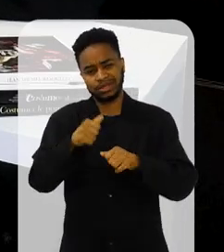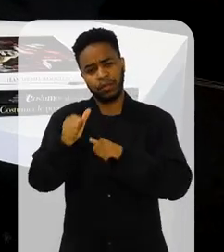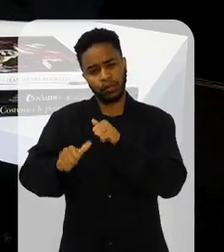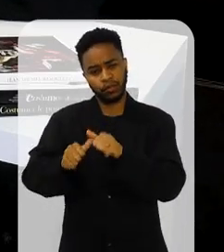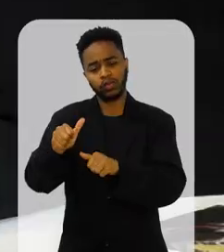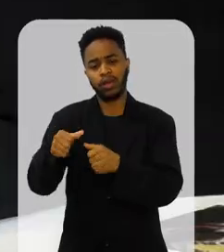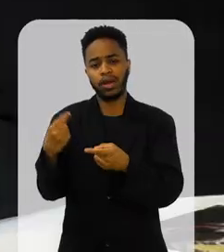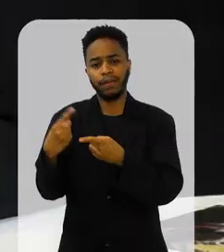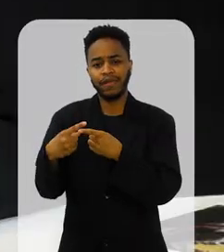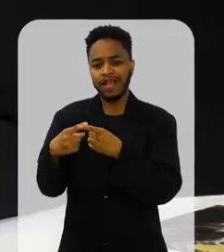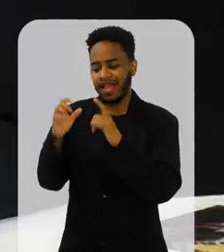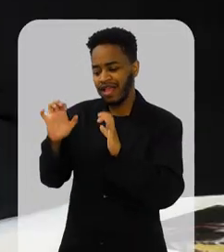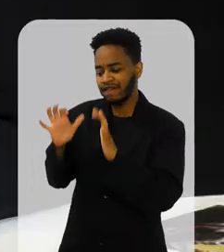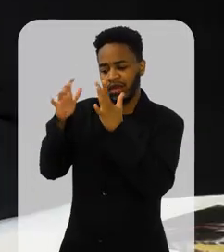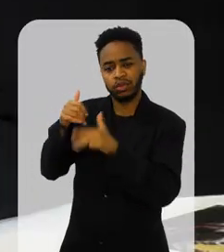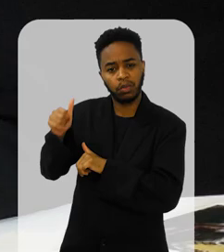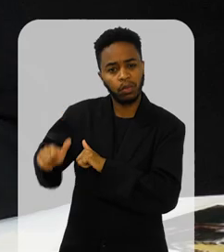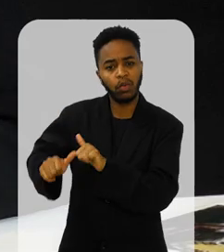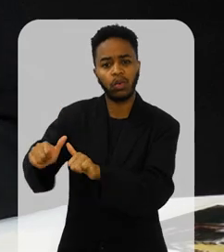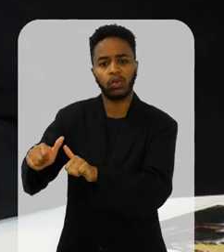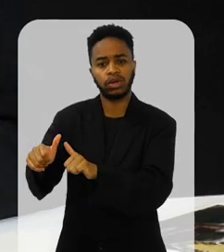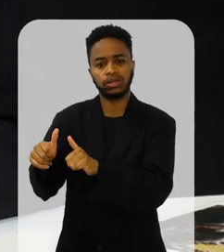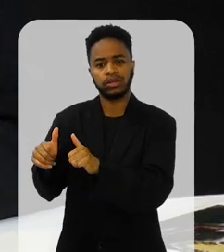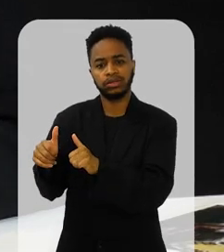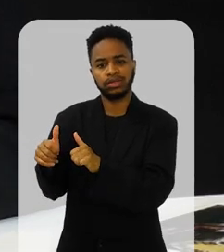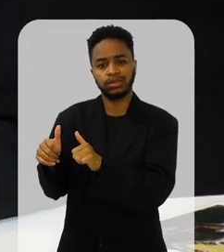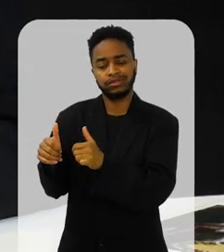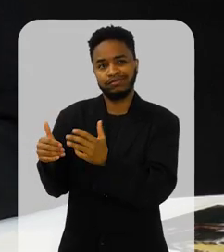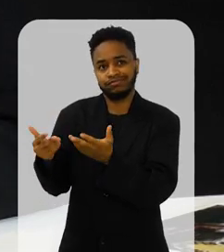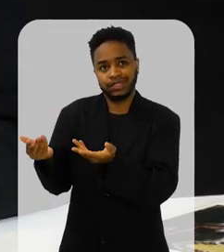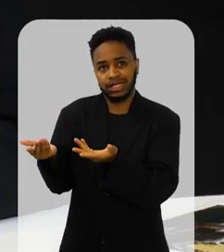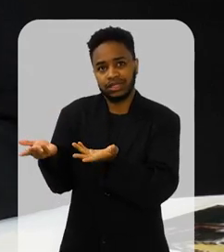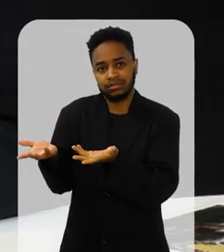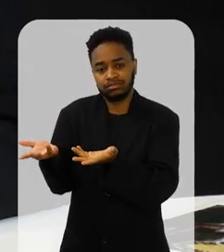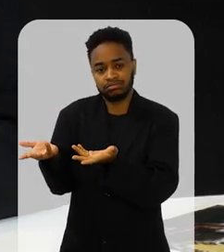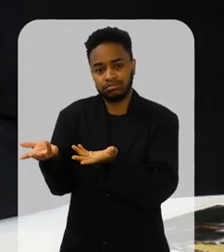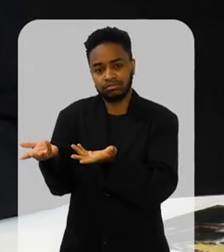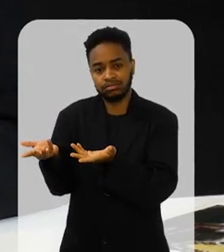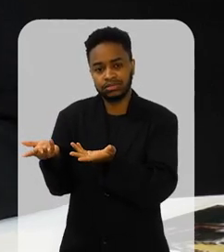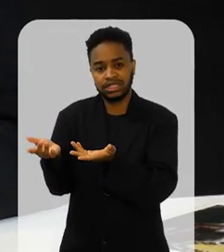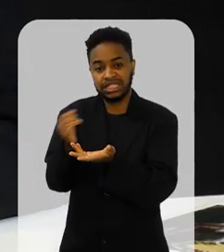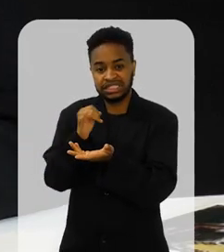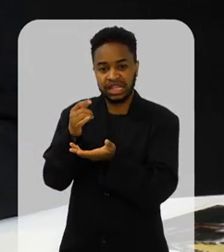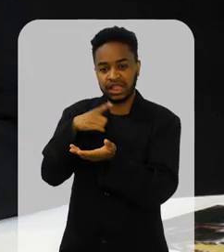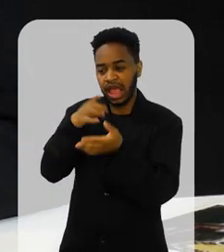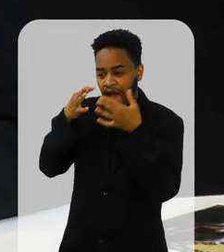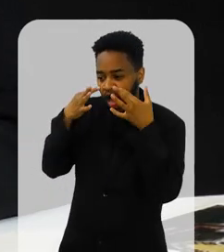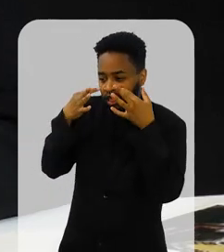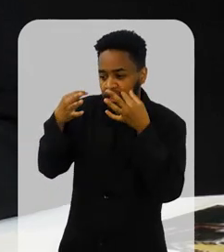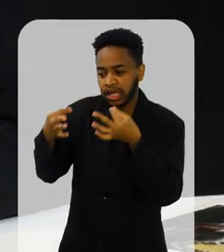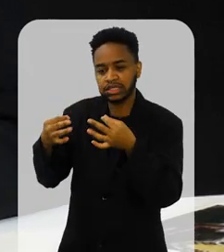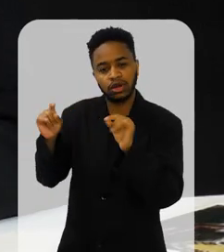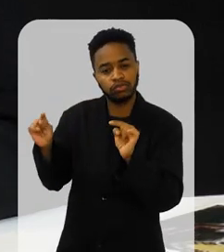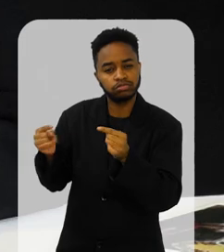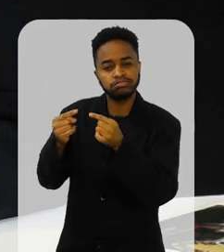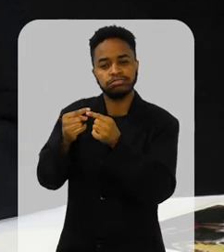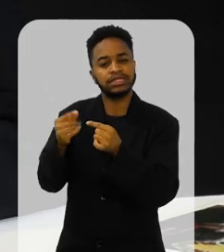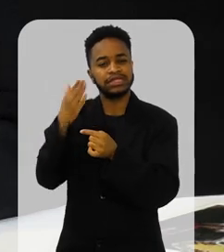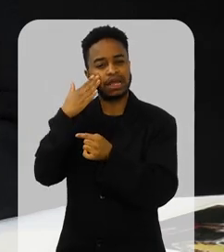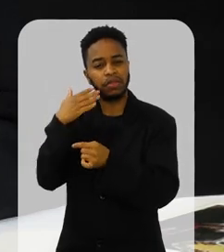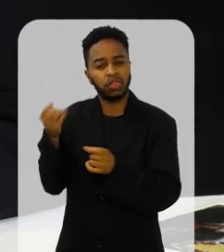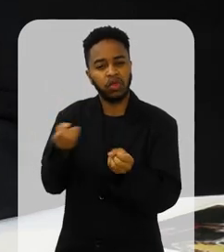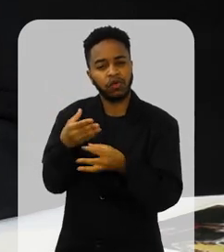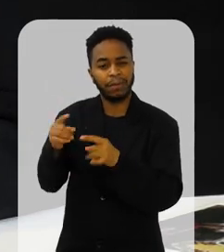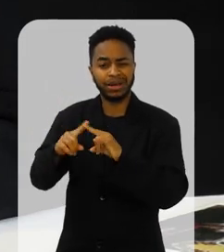uma renovação, porque a festa se renova e por mais antenado e conectado que seja o